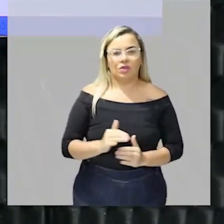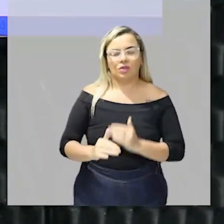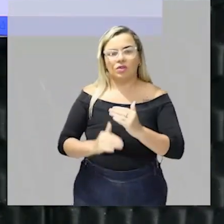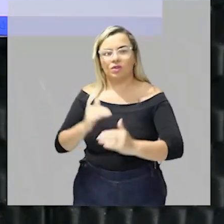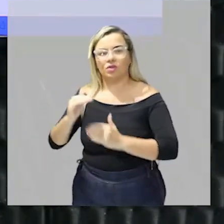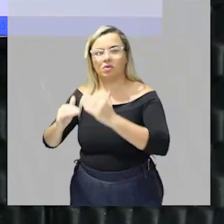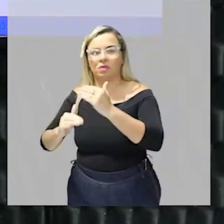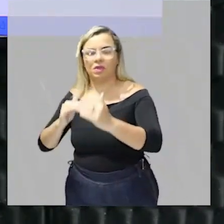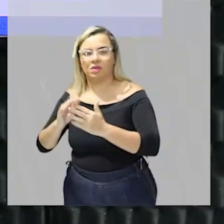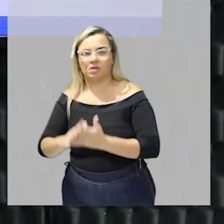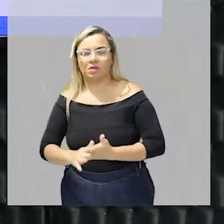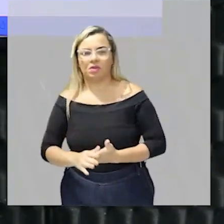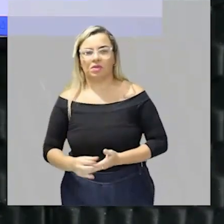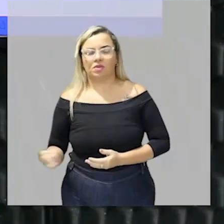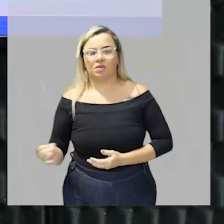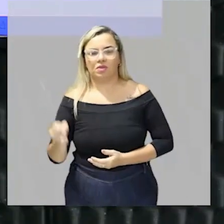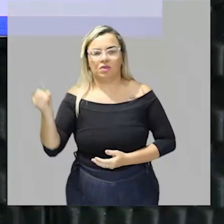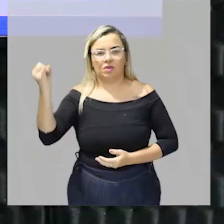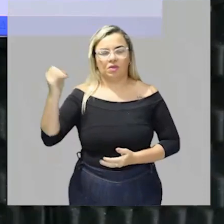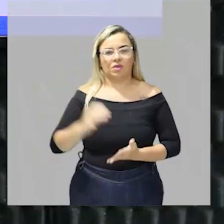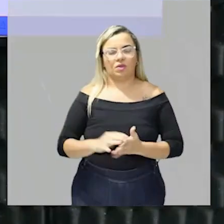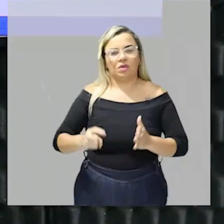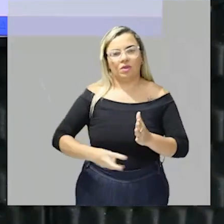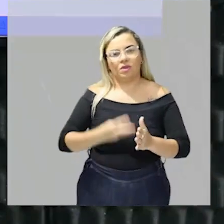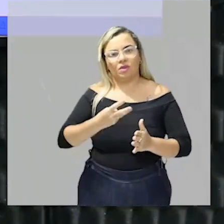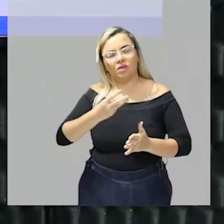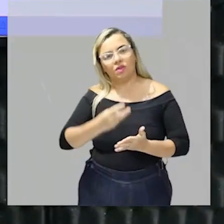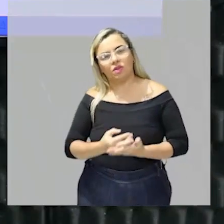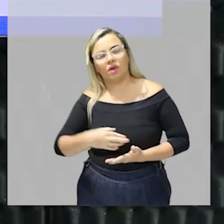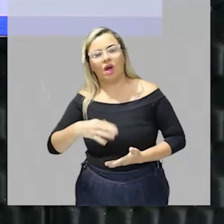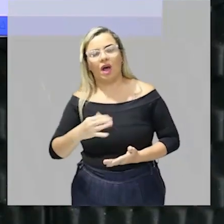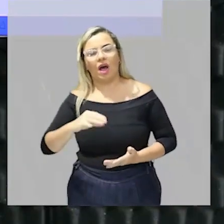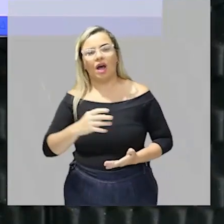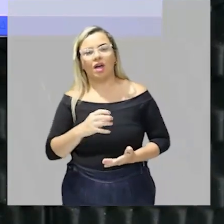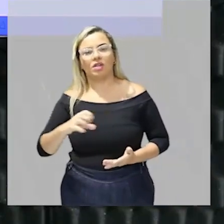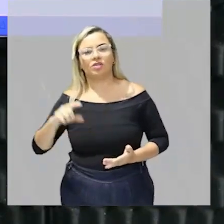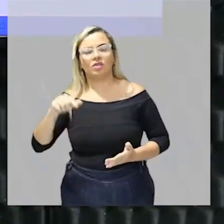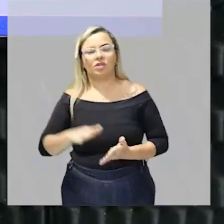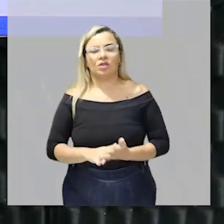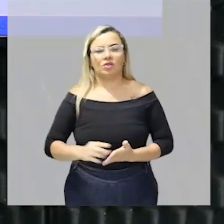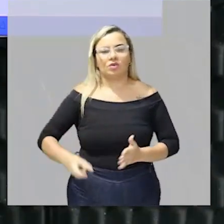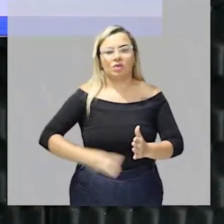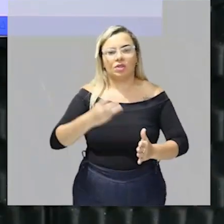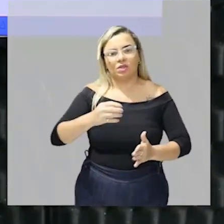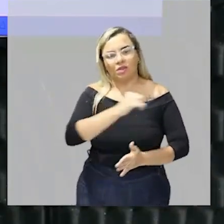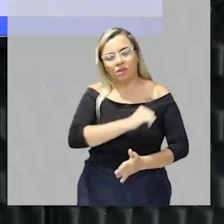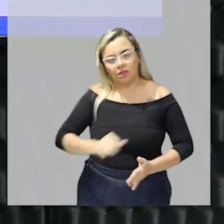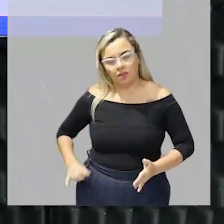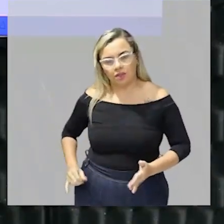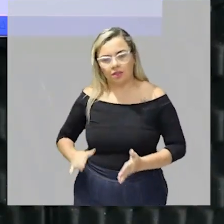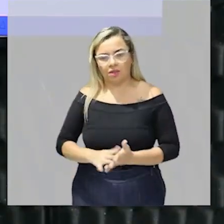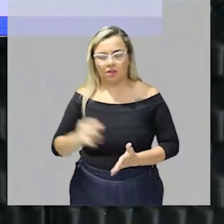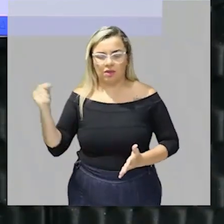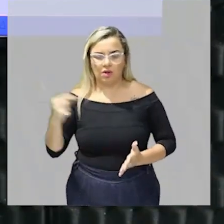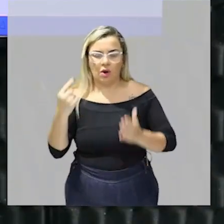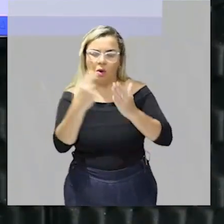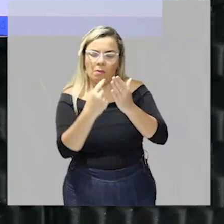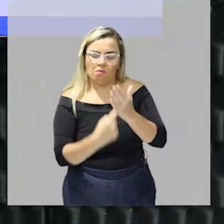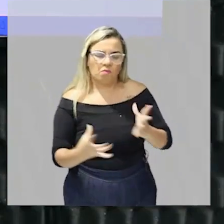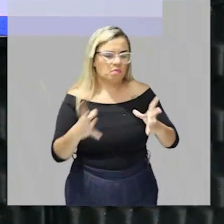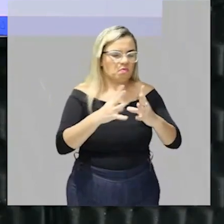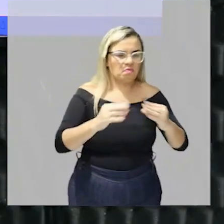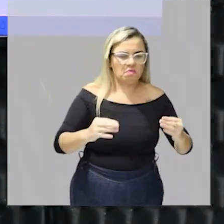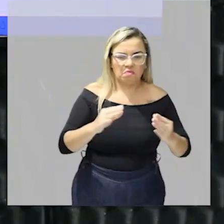de construção de um terceiro Reich, um terceiro império, um projeto que elimina, um projeto